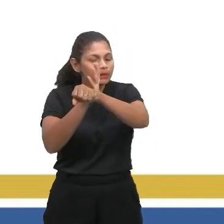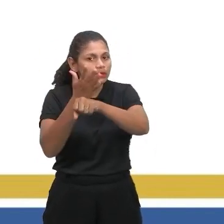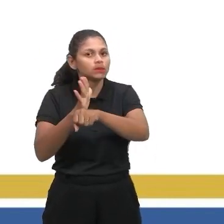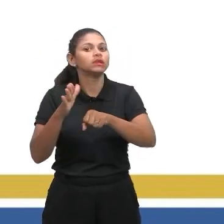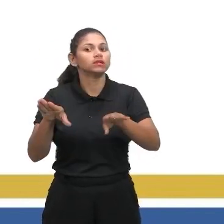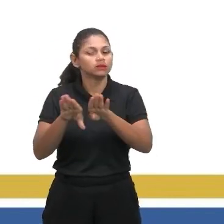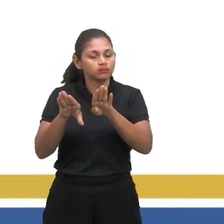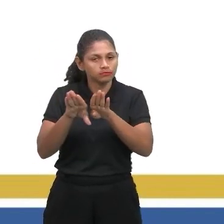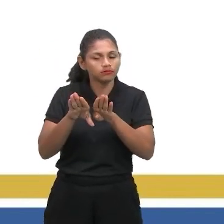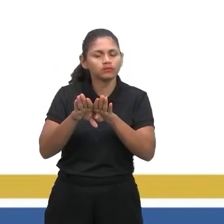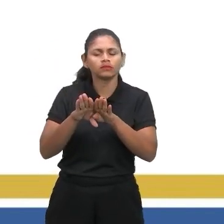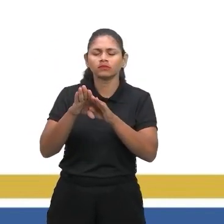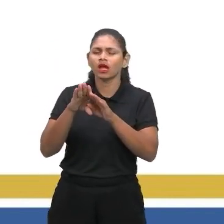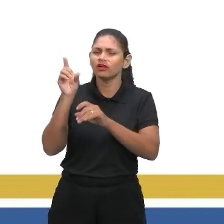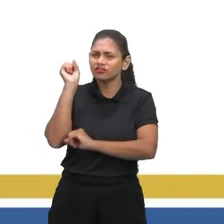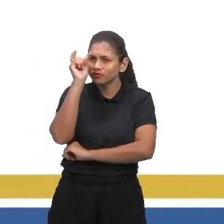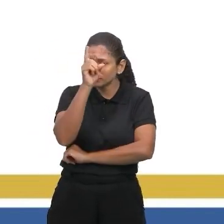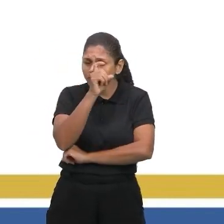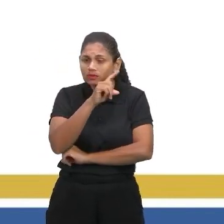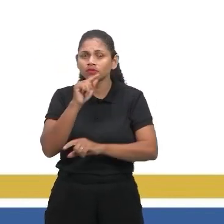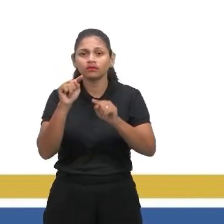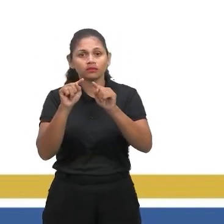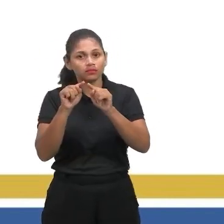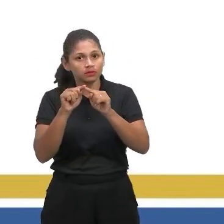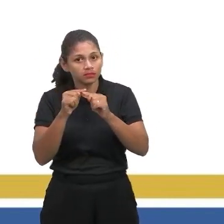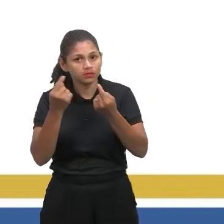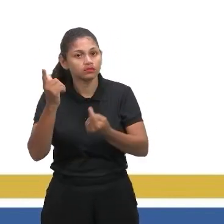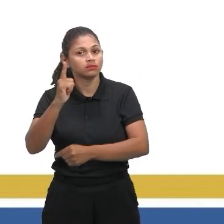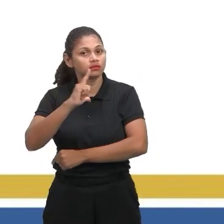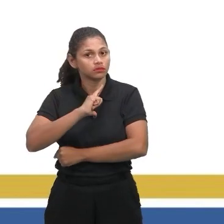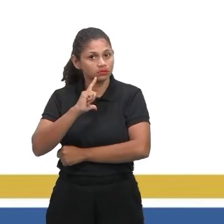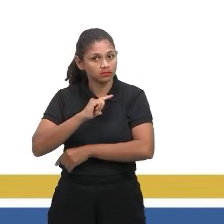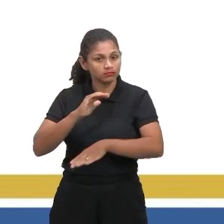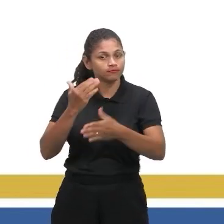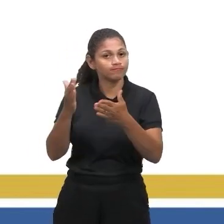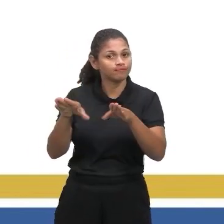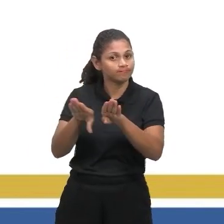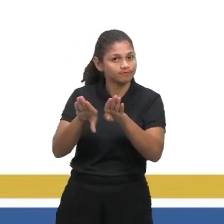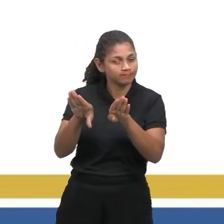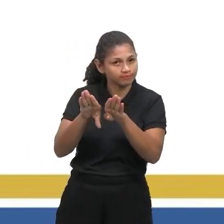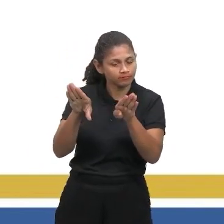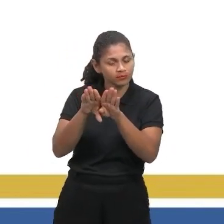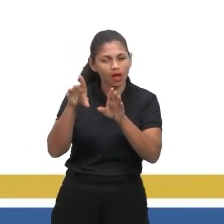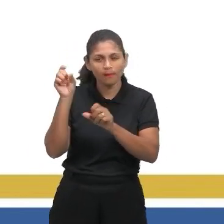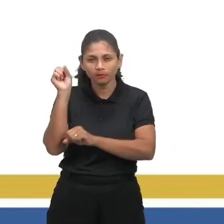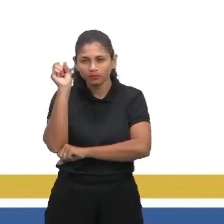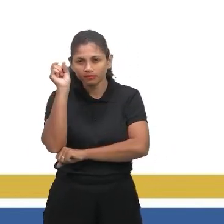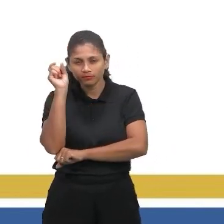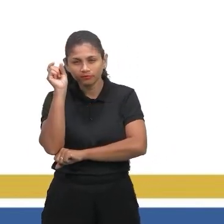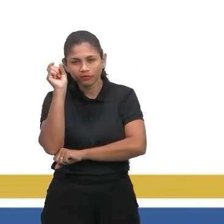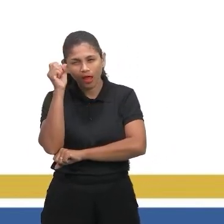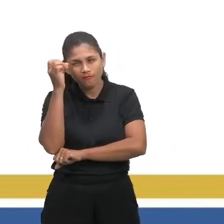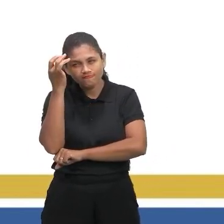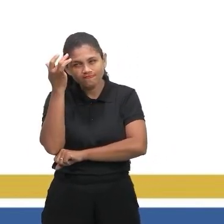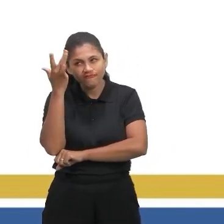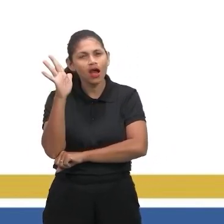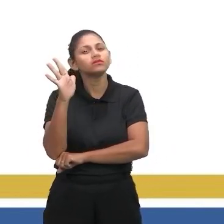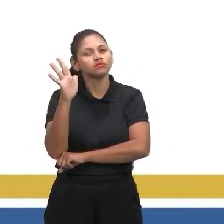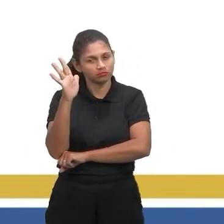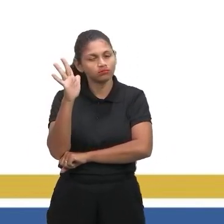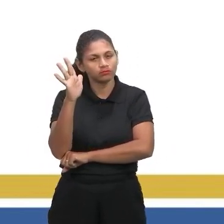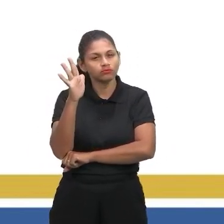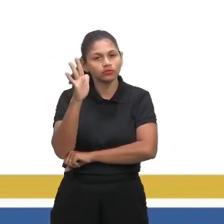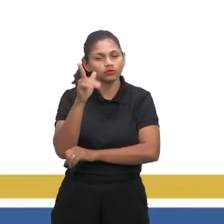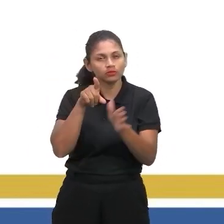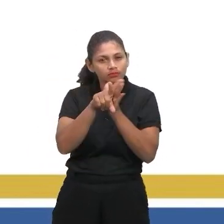outros momentos ela traz questões mais fáceis. Então tem que ter muito cuidado nessas questões fáceis. A biologia, por sua vez, ela fica observando de